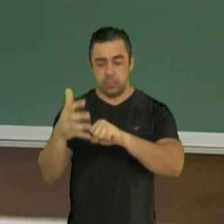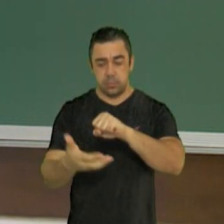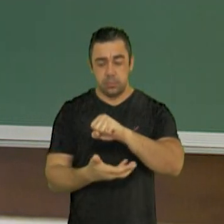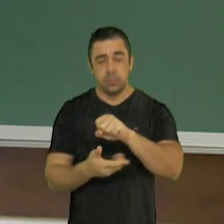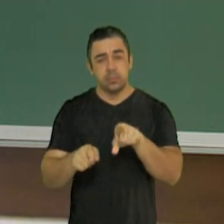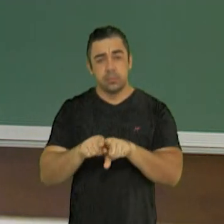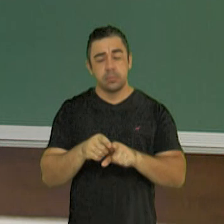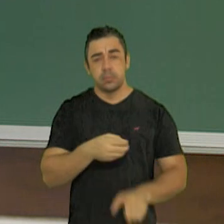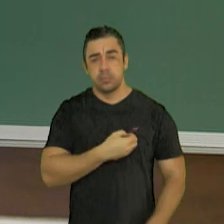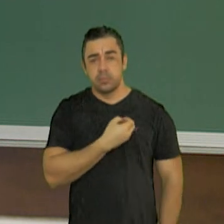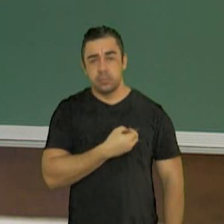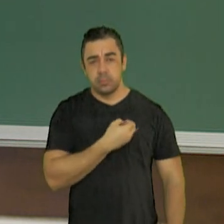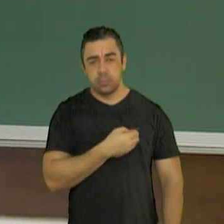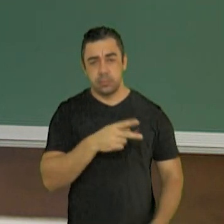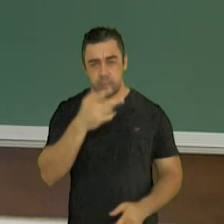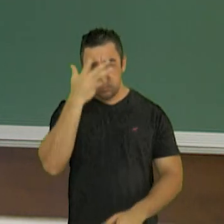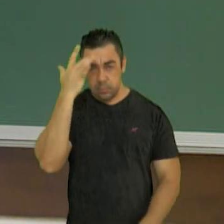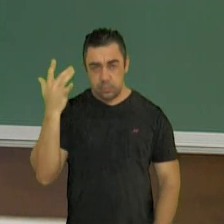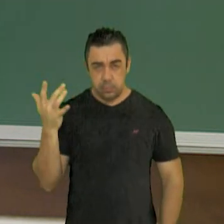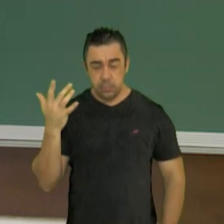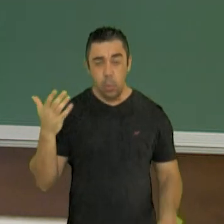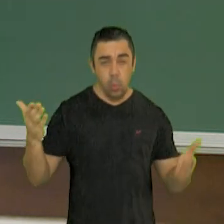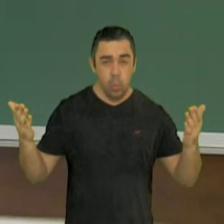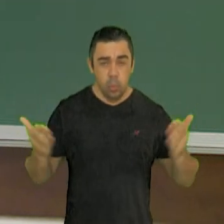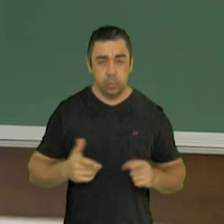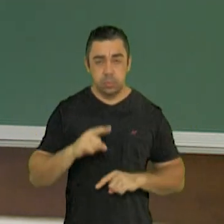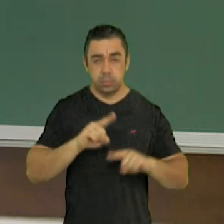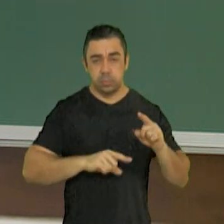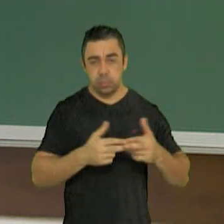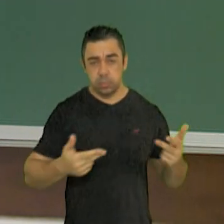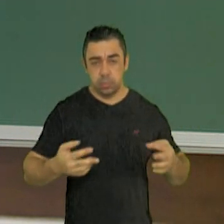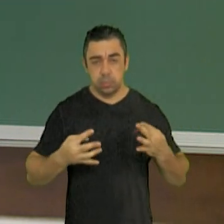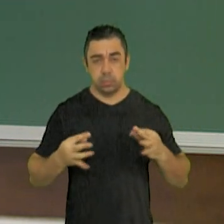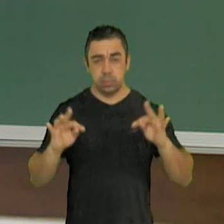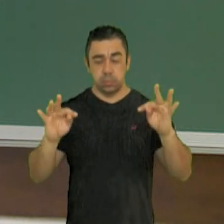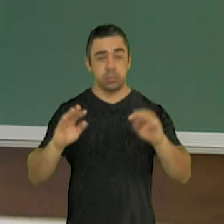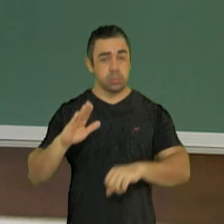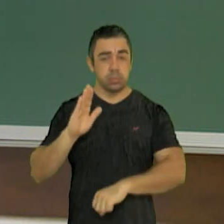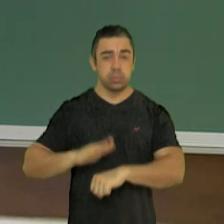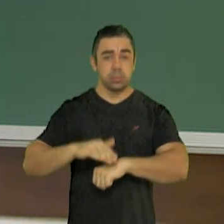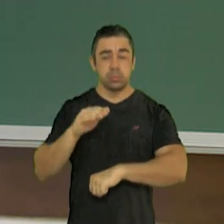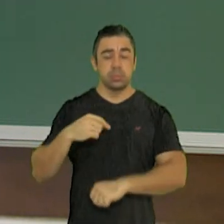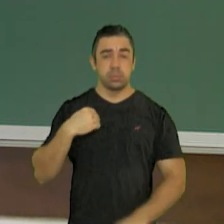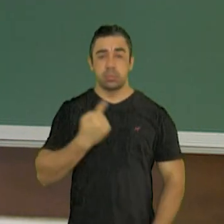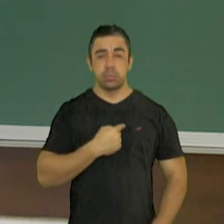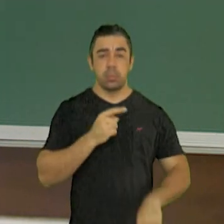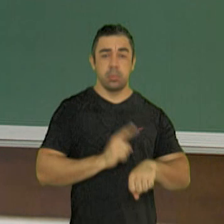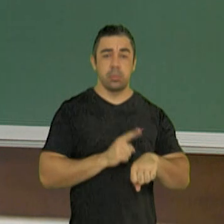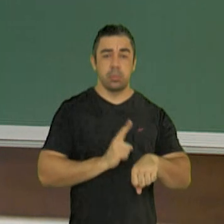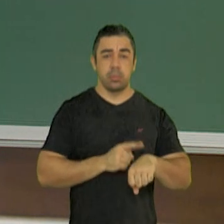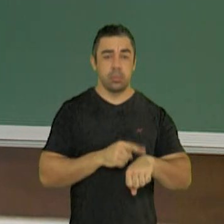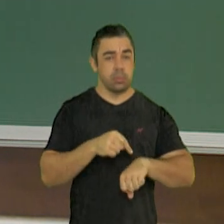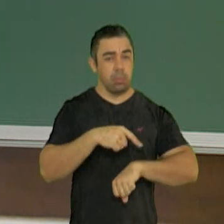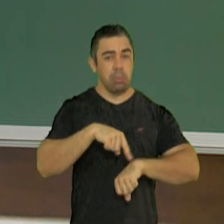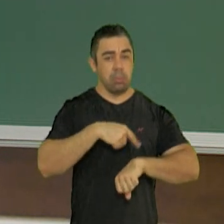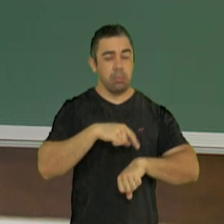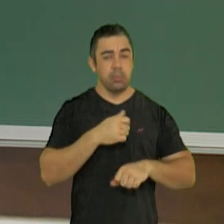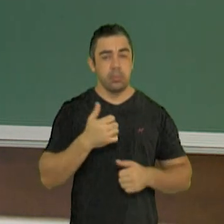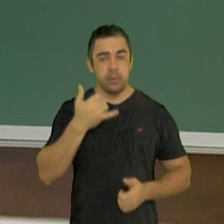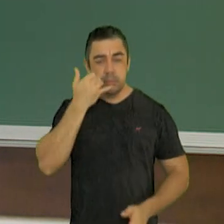vida da população. Hoje os produtos tecnológicos, eles ocupam a maior parte do nosso tempo, né? Fica a dica aí para